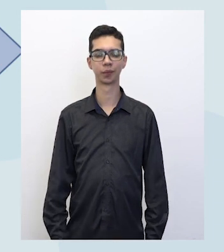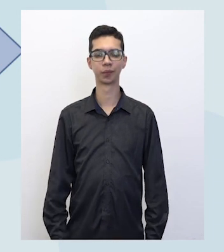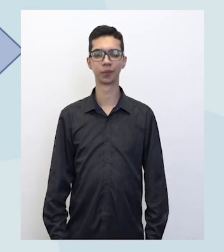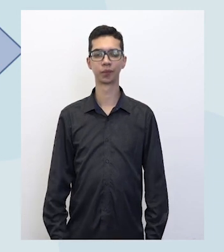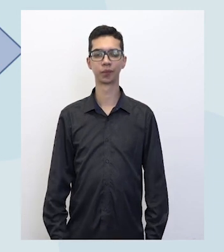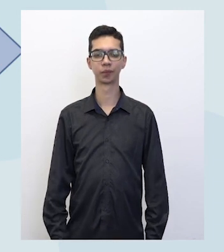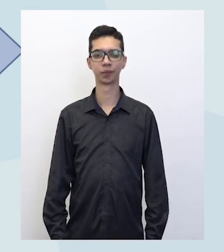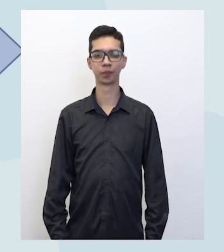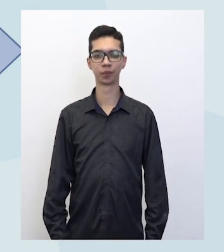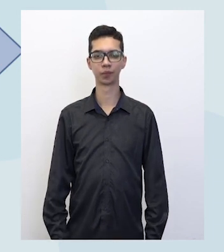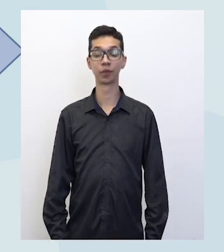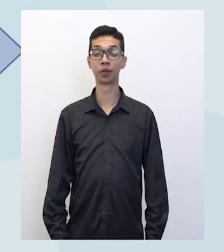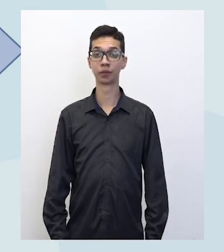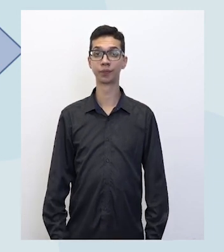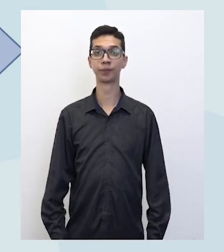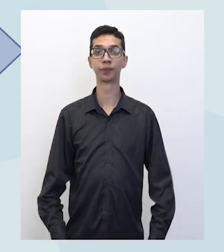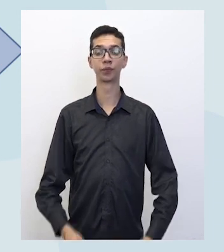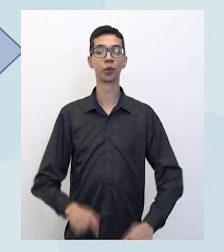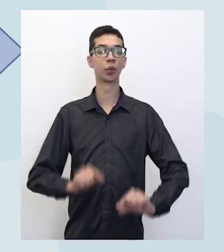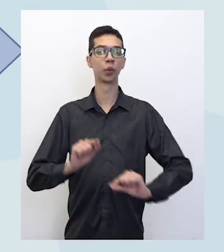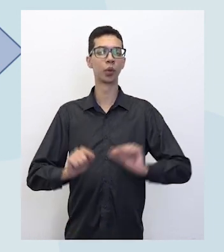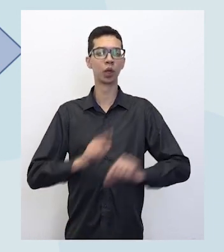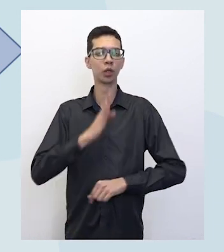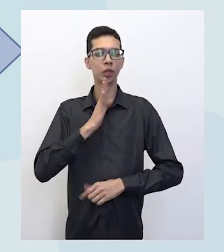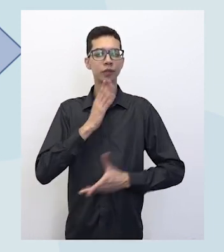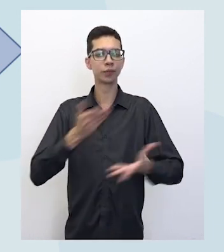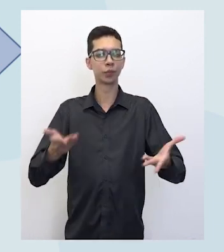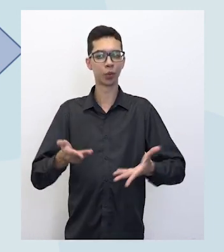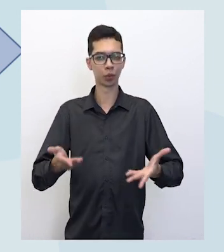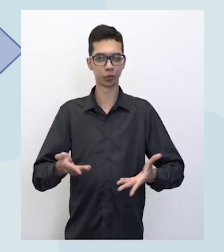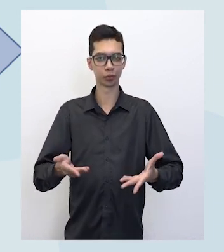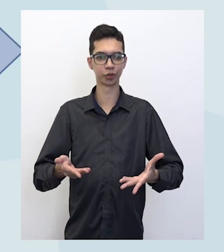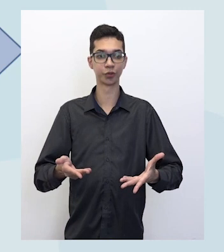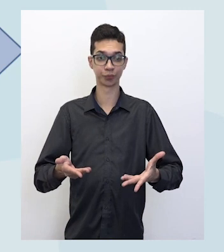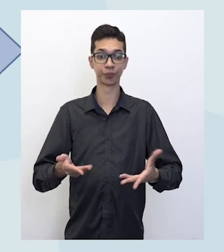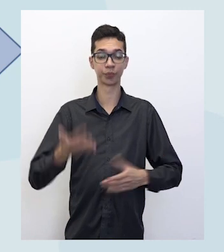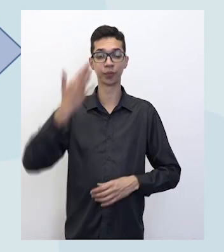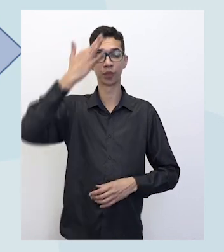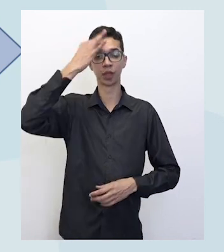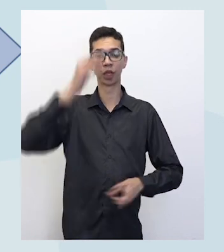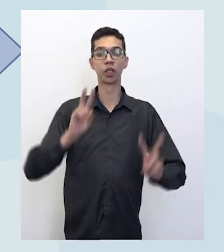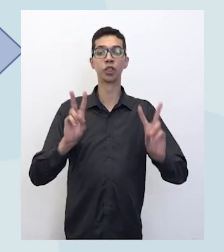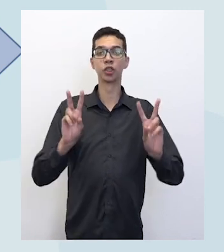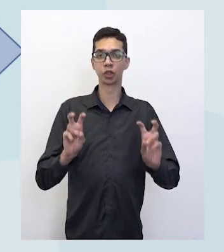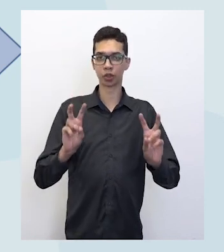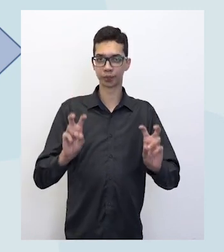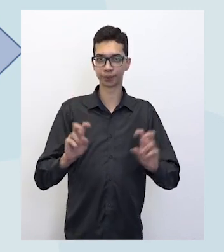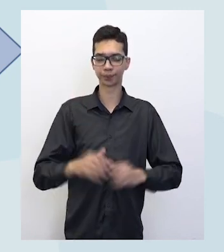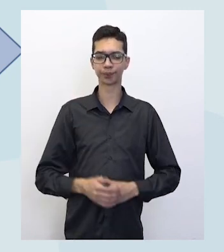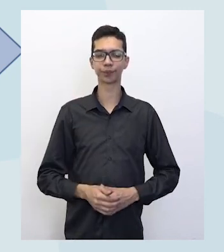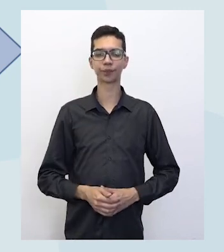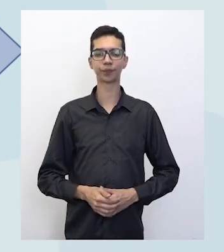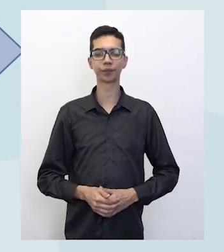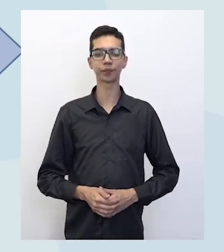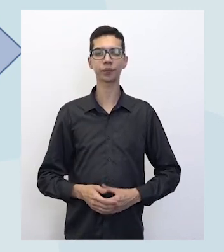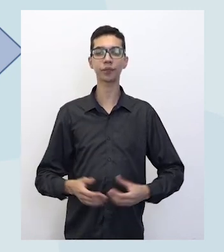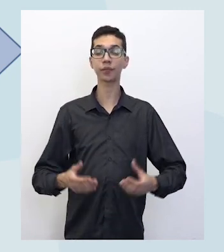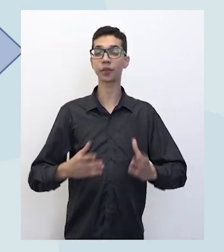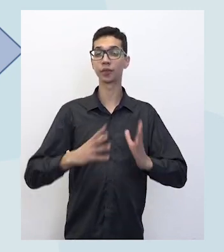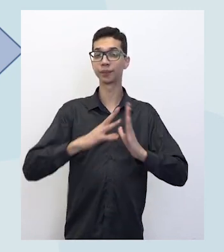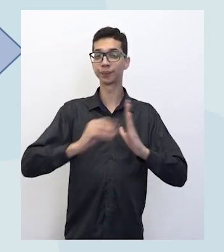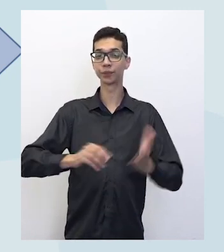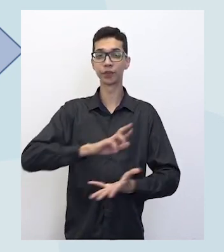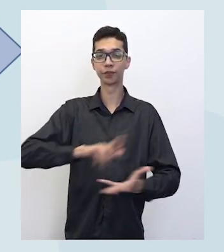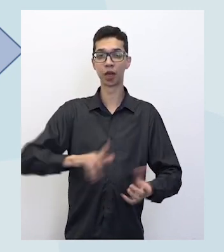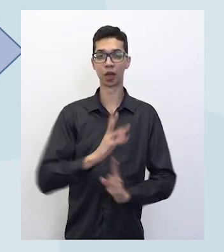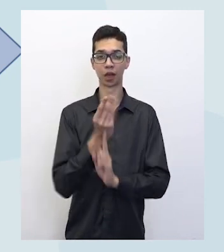Como objetos de conhecimento, hoje nós vamos estar trabalhando os modos de intervenção artística nas diversas linguagens que nós temos. Artes